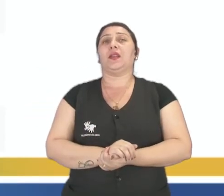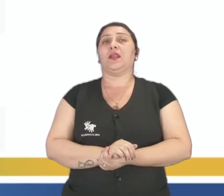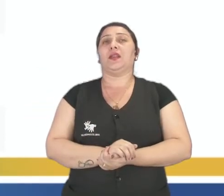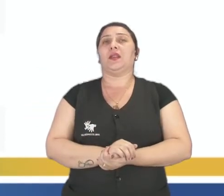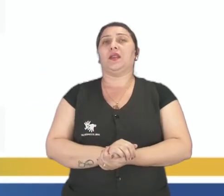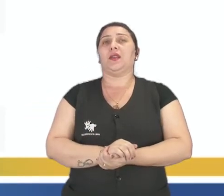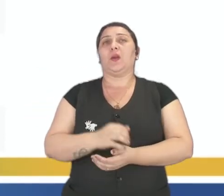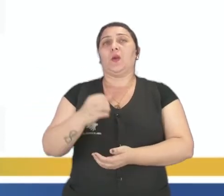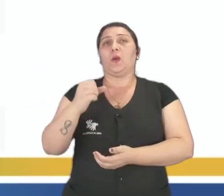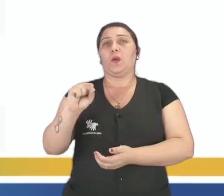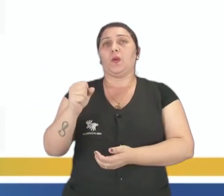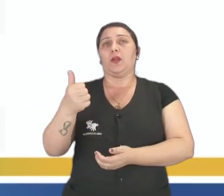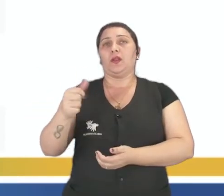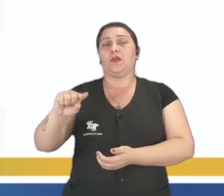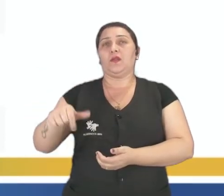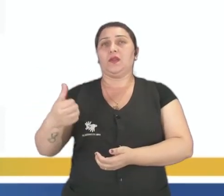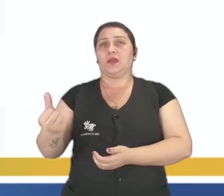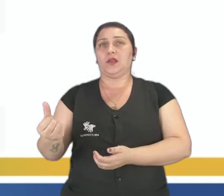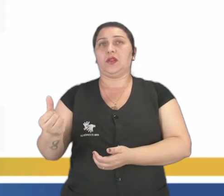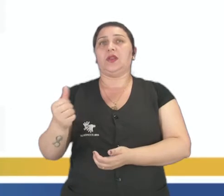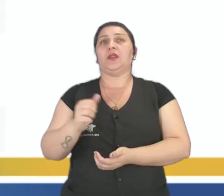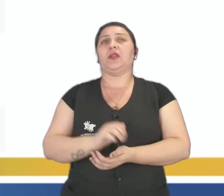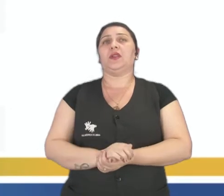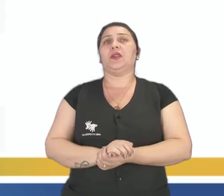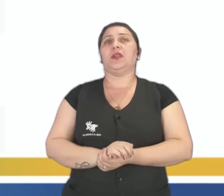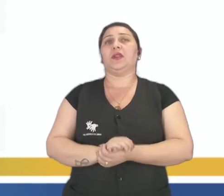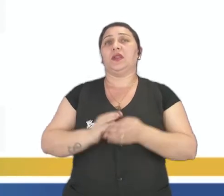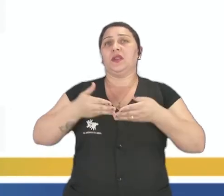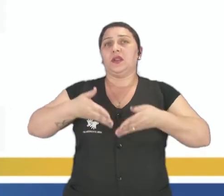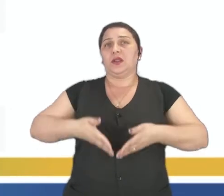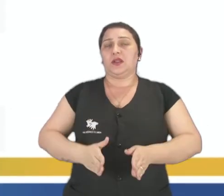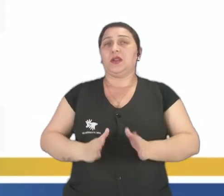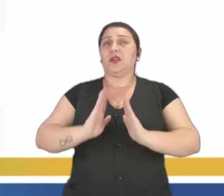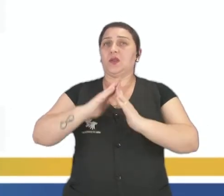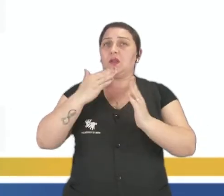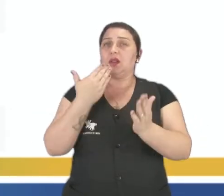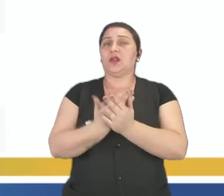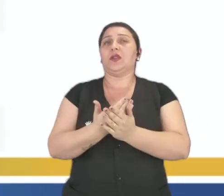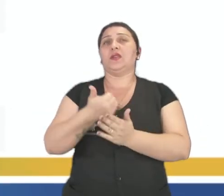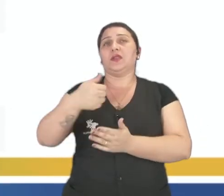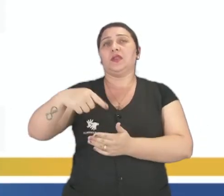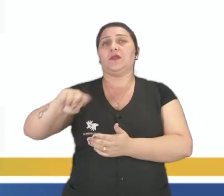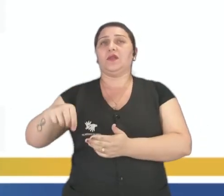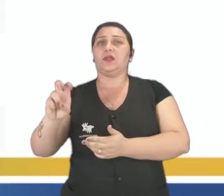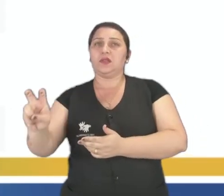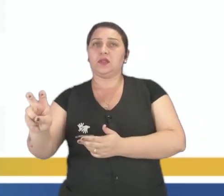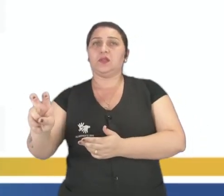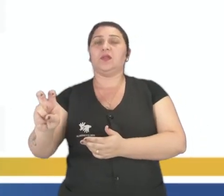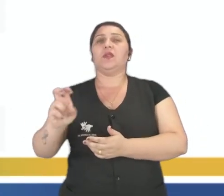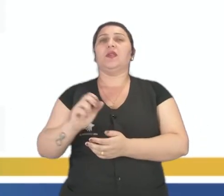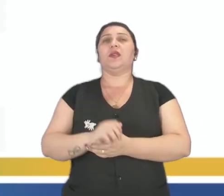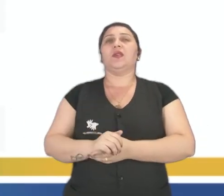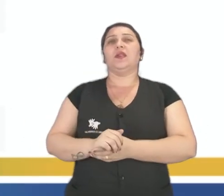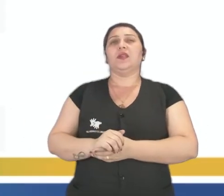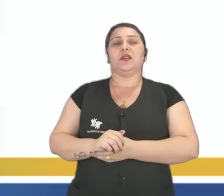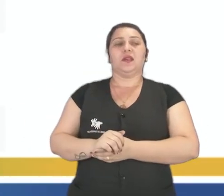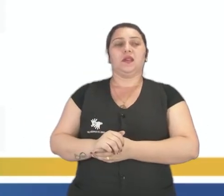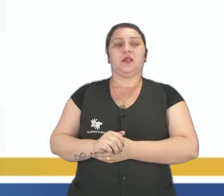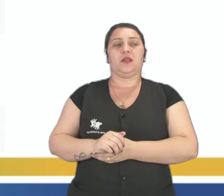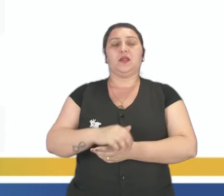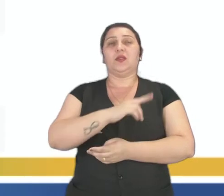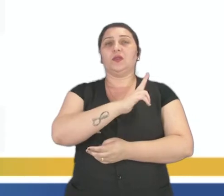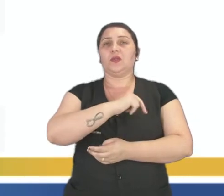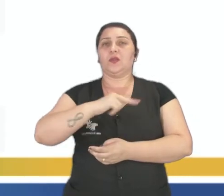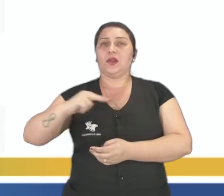Noruega é 81,6 anos, expectativa de anos de escolaridade 17,5 anos, que fica na